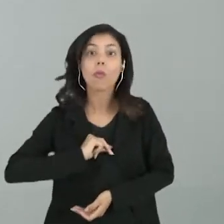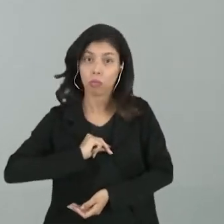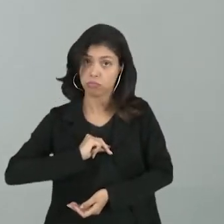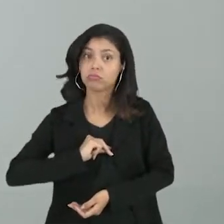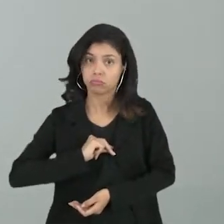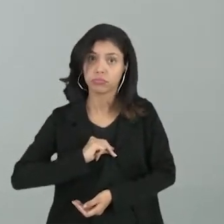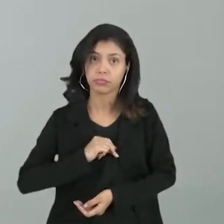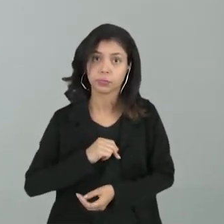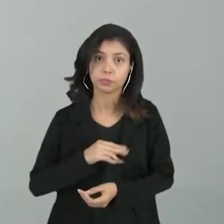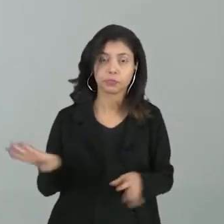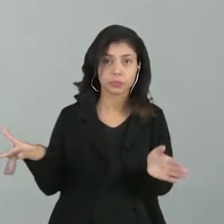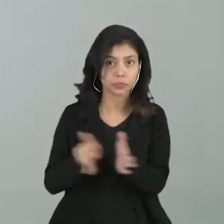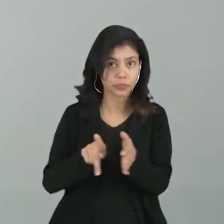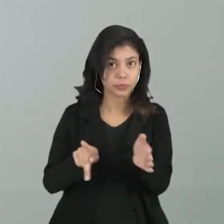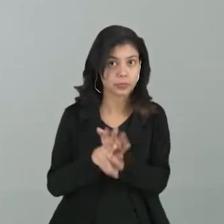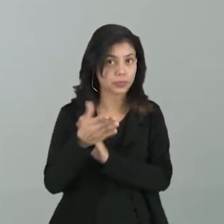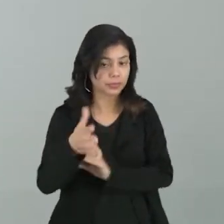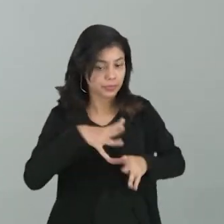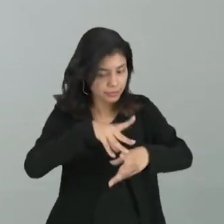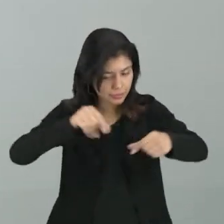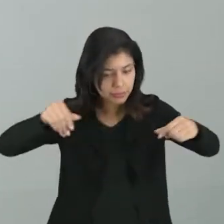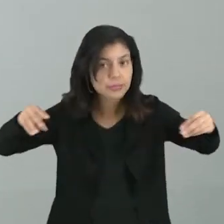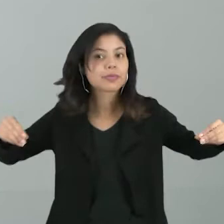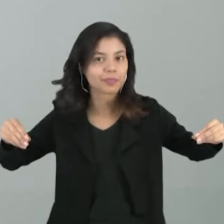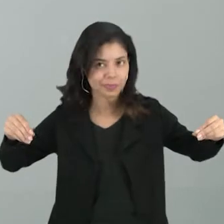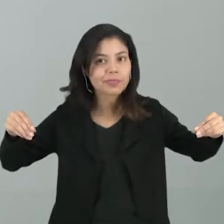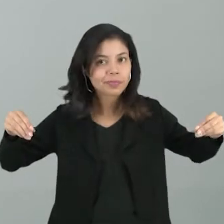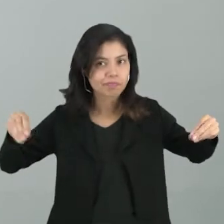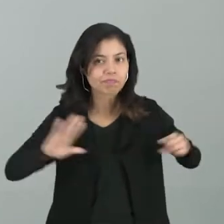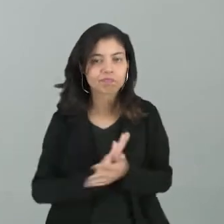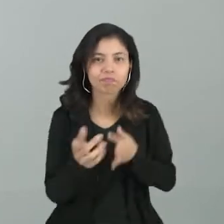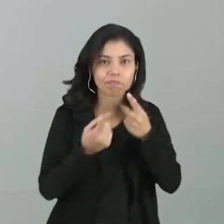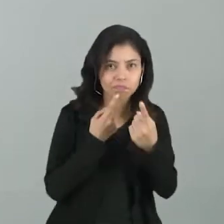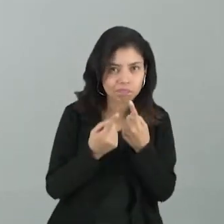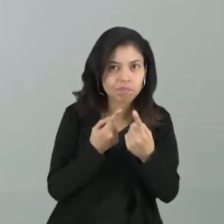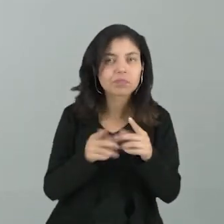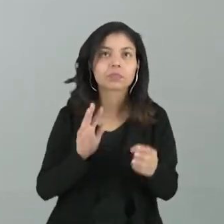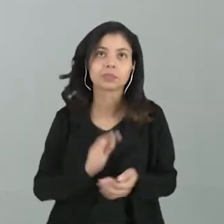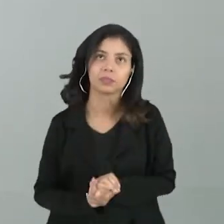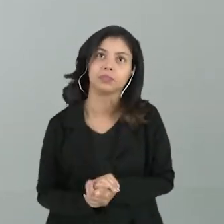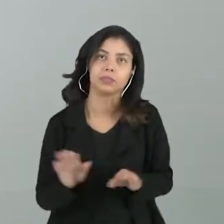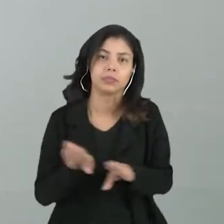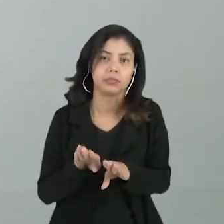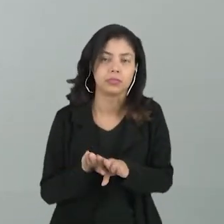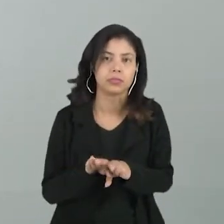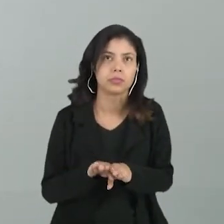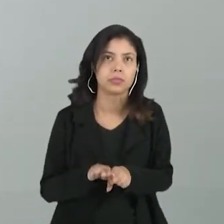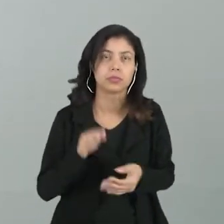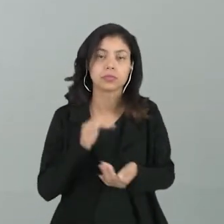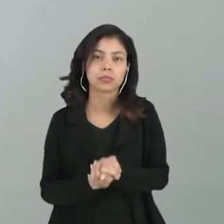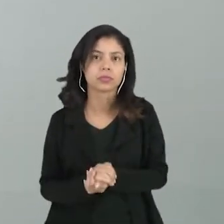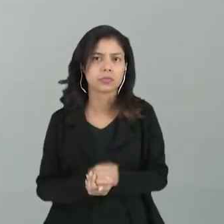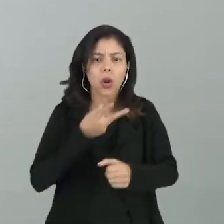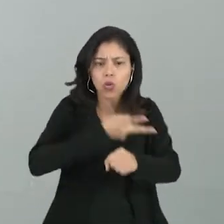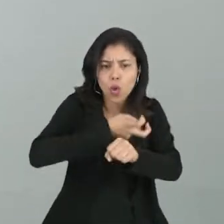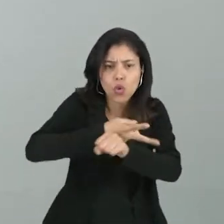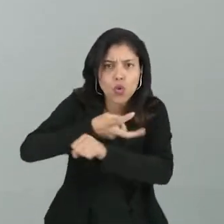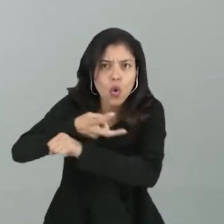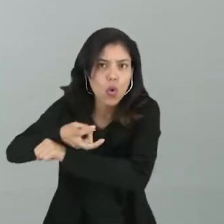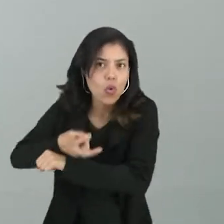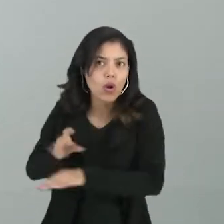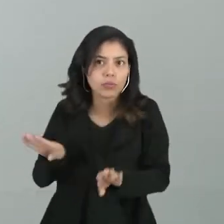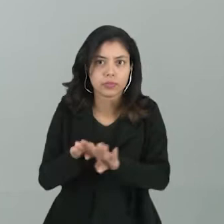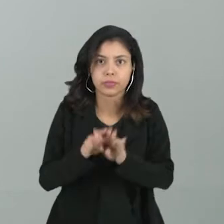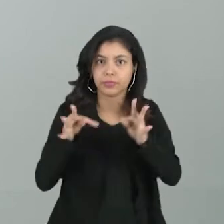enfim, ocupar então a terra, né? Nós discutimos aí a questão do colonialismo, a exploração